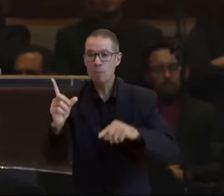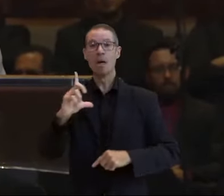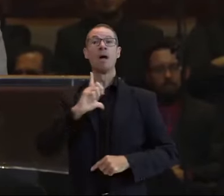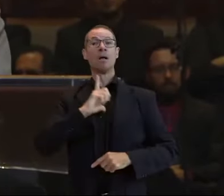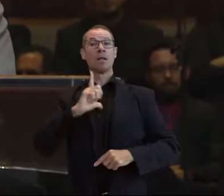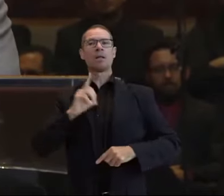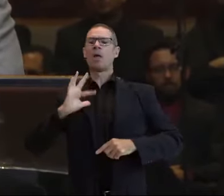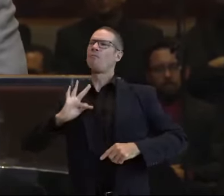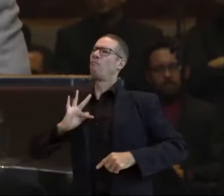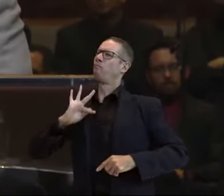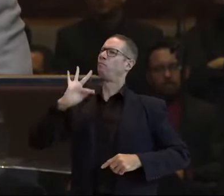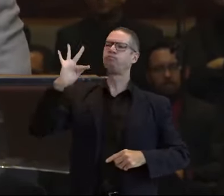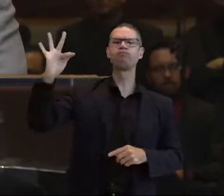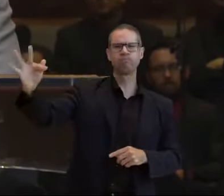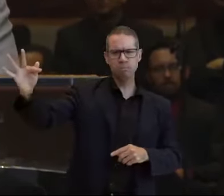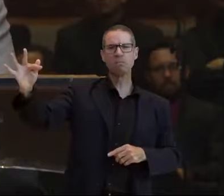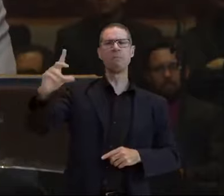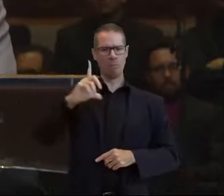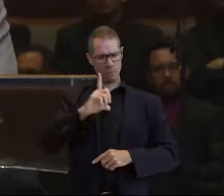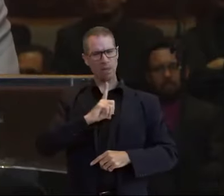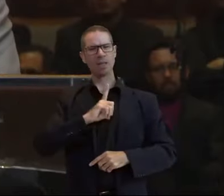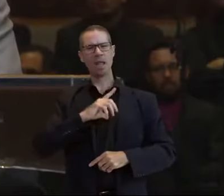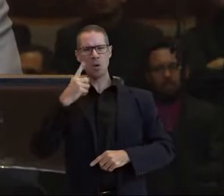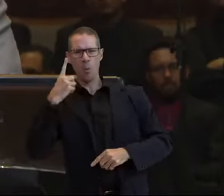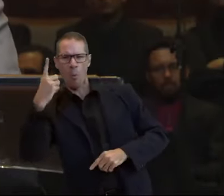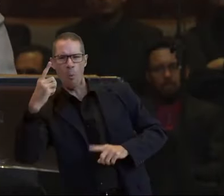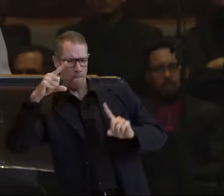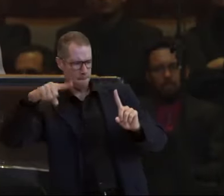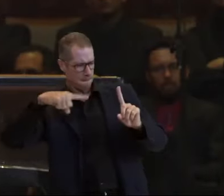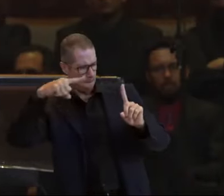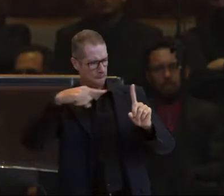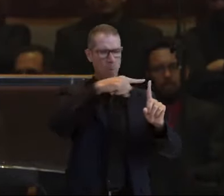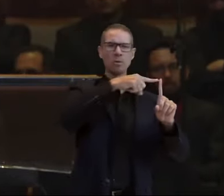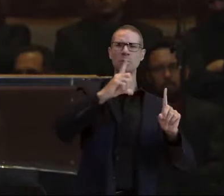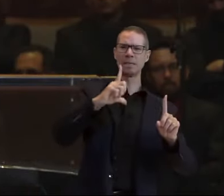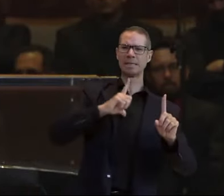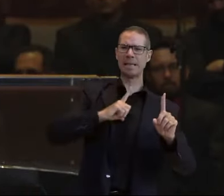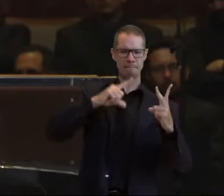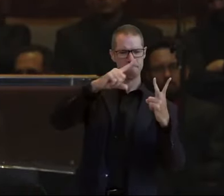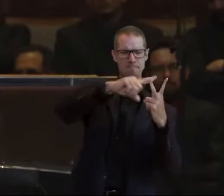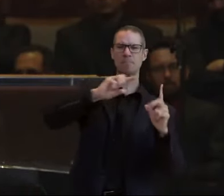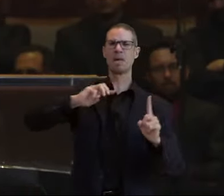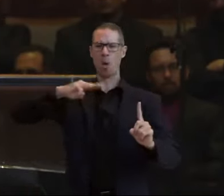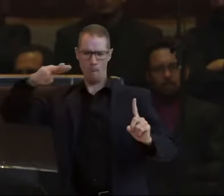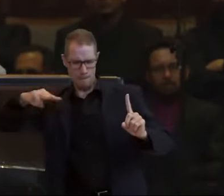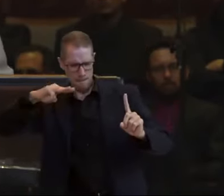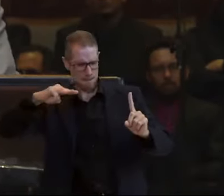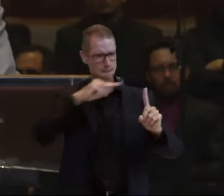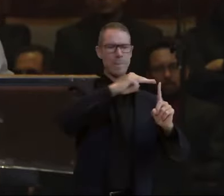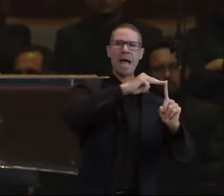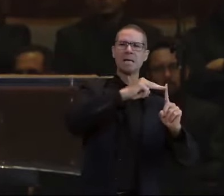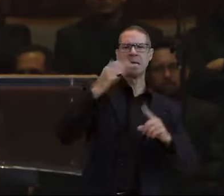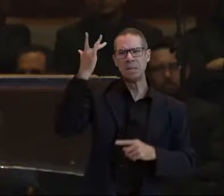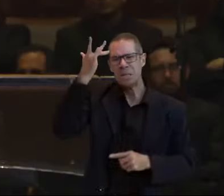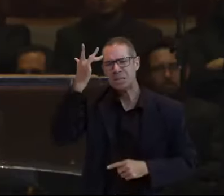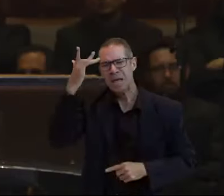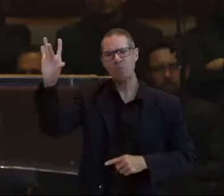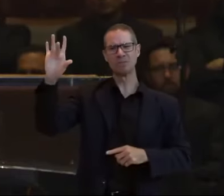tem futuro, tem um propósito e tem uma missão. Eu não sei se